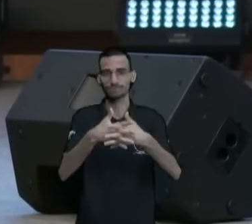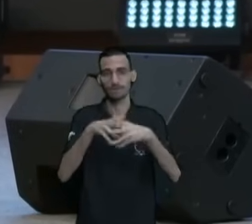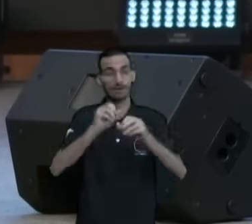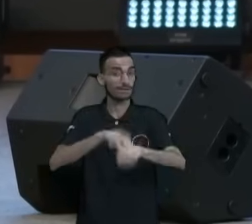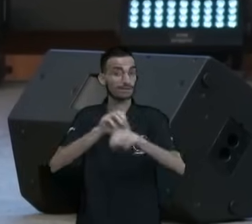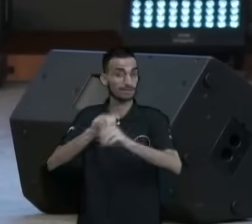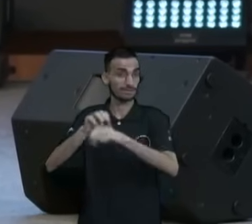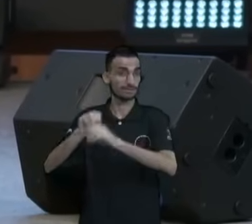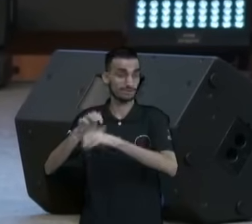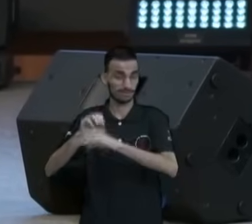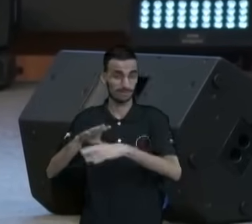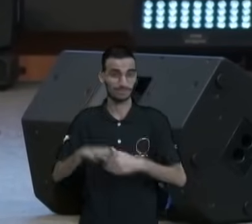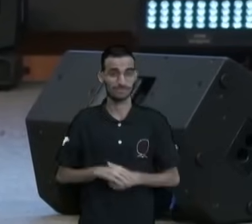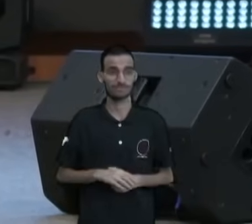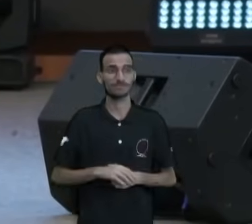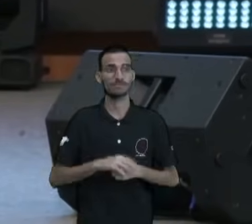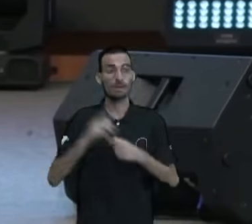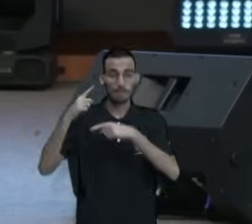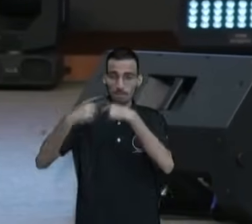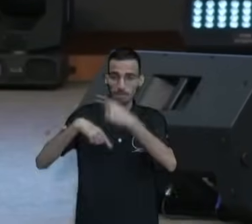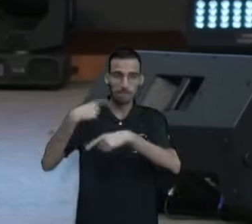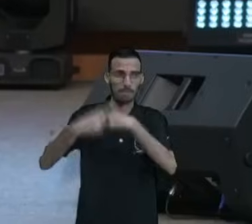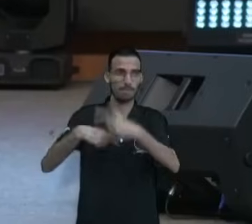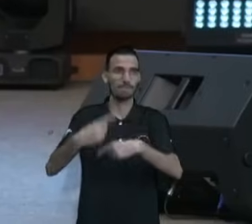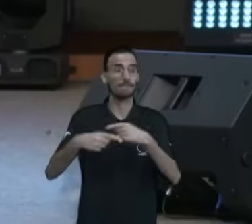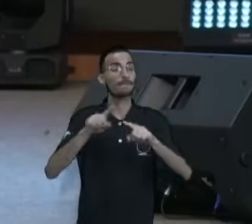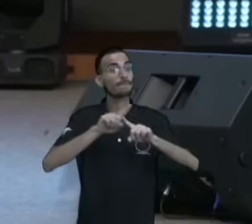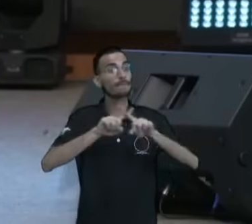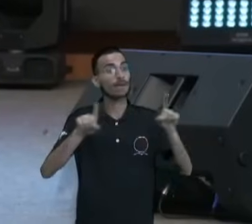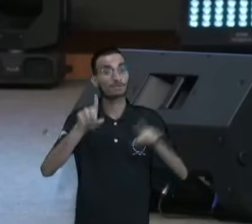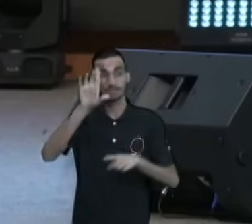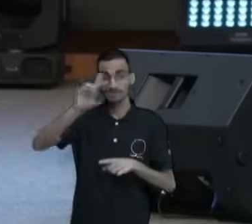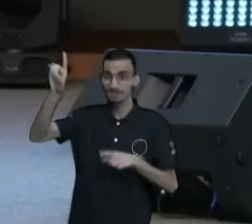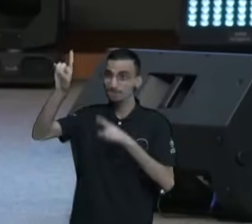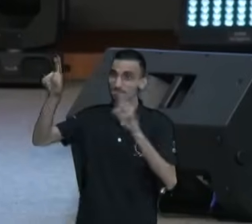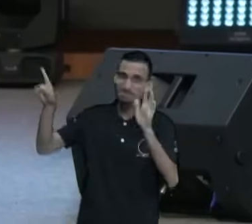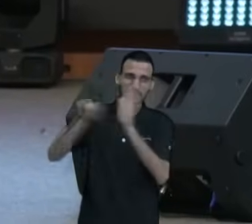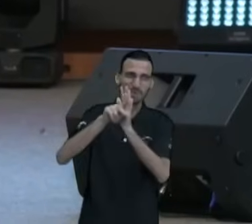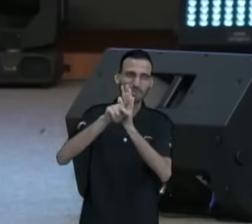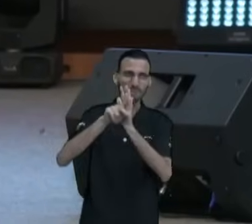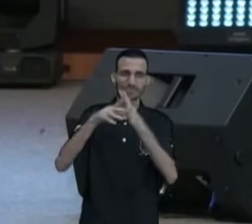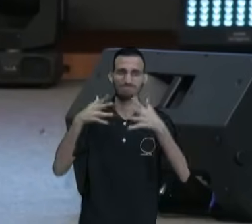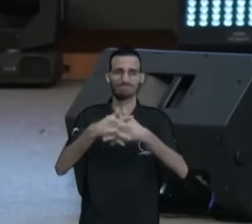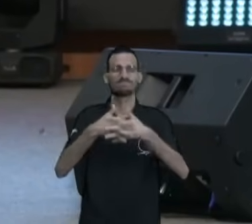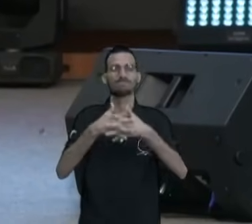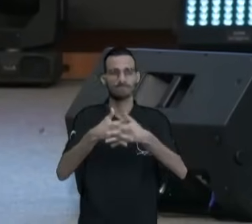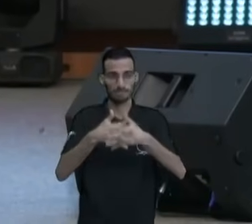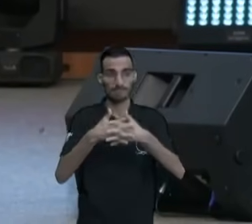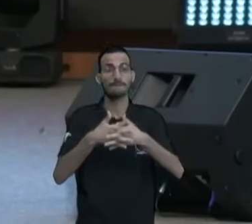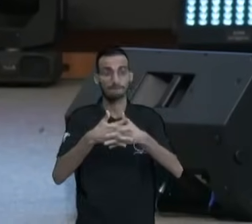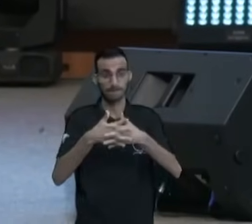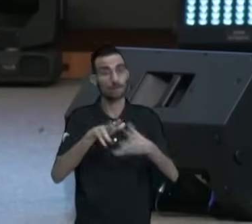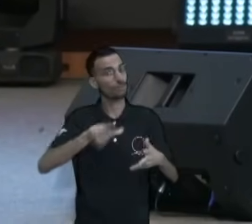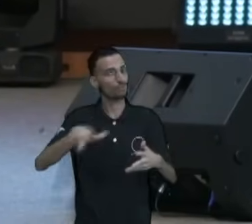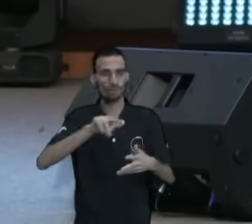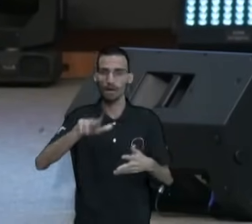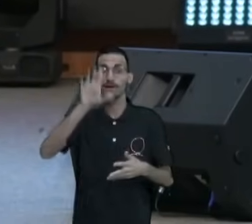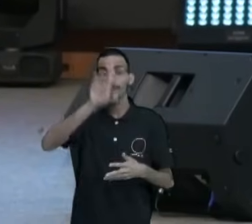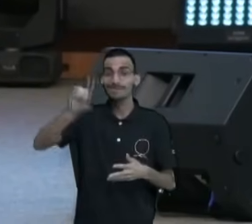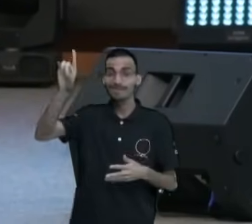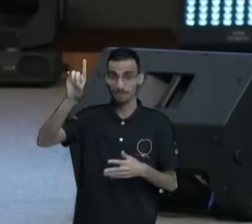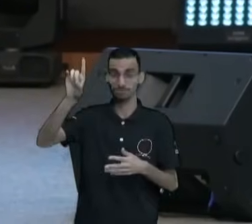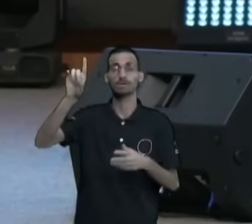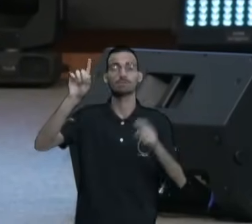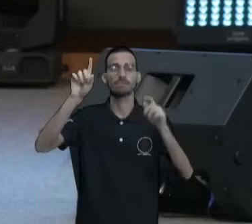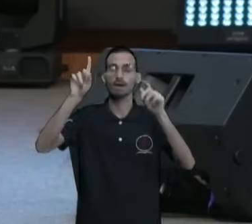ter dúvida e Deus não é Deus de confusão Deus é Deus de paz em todas as igrejas tá escrito